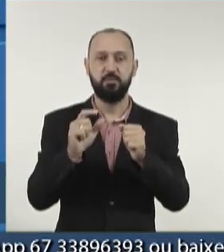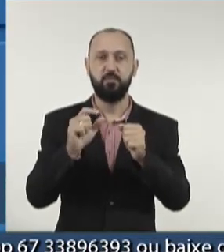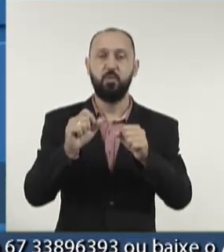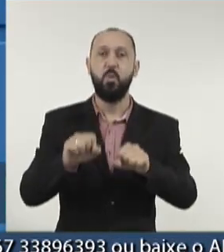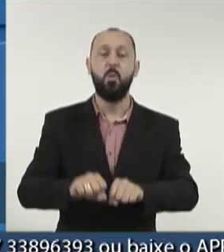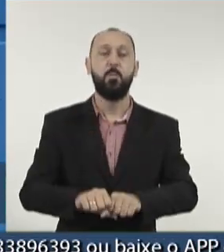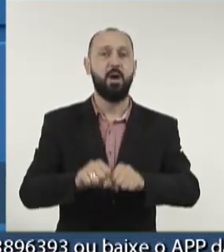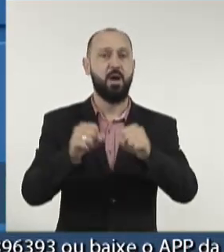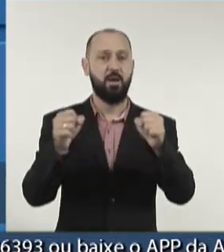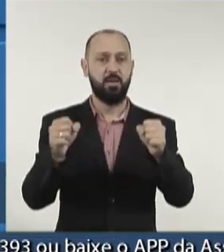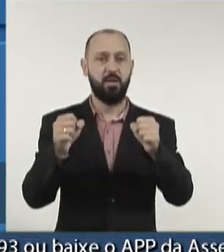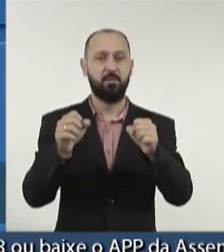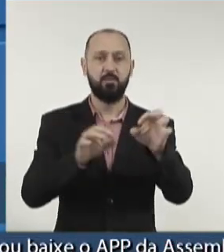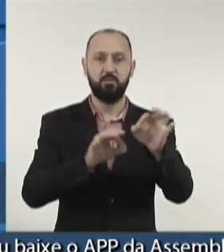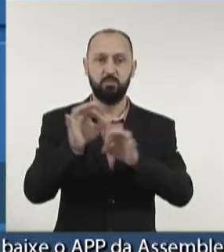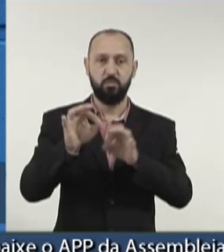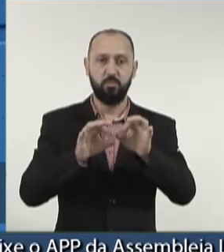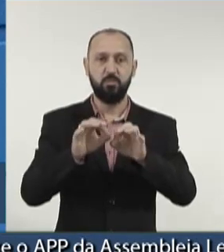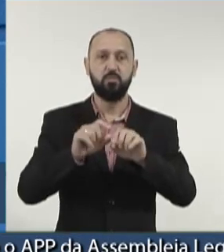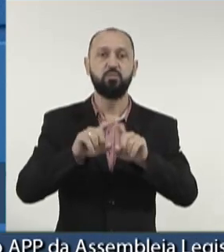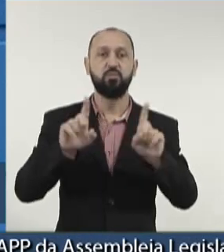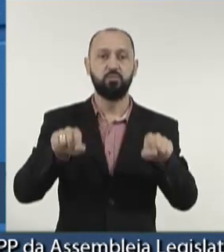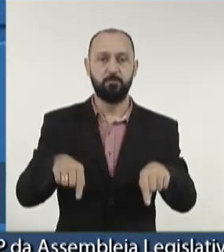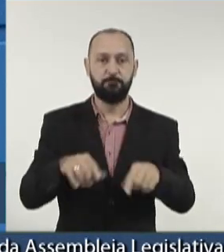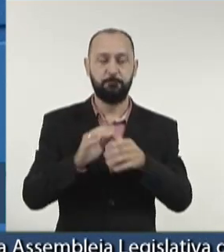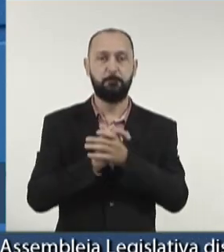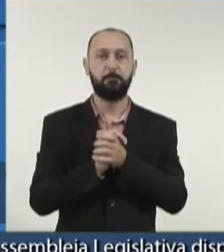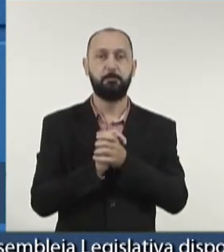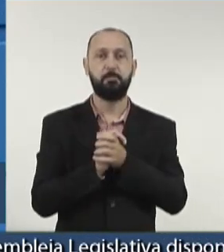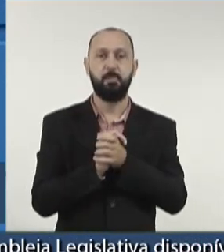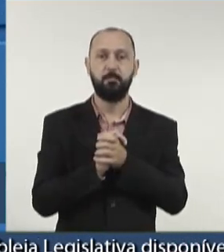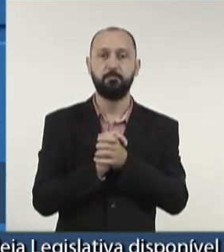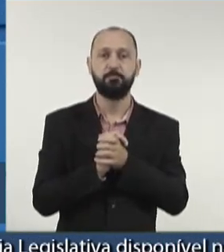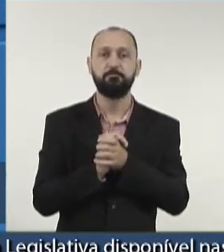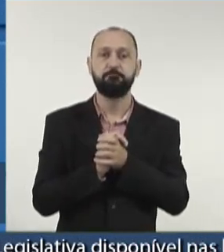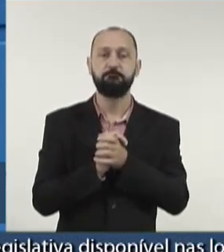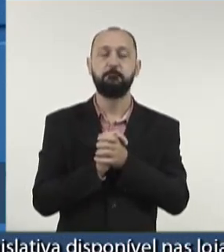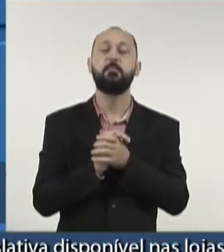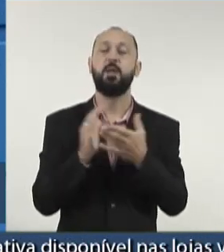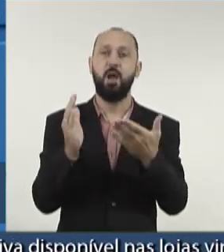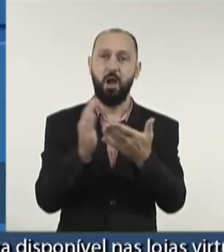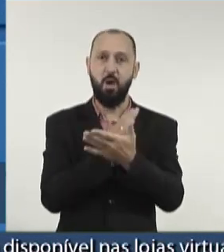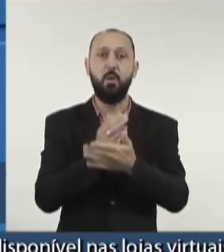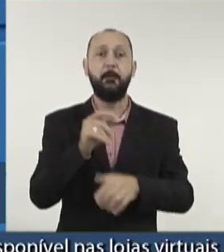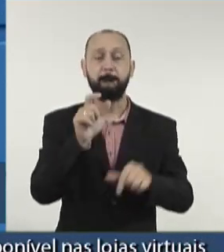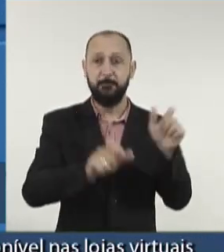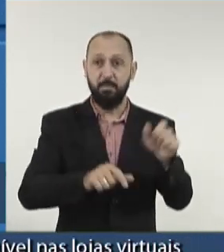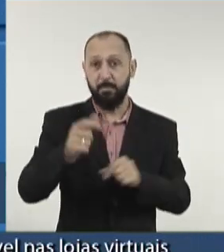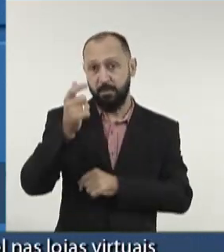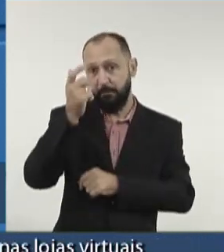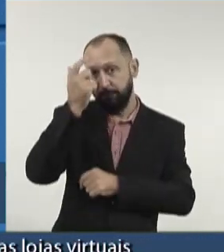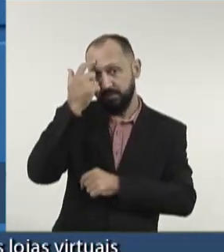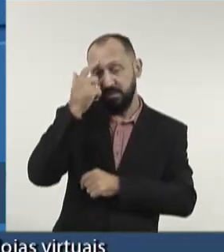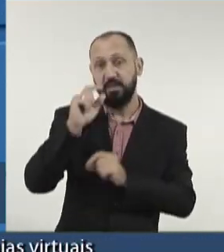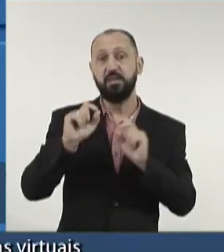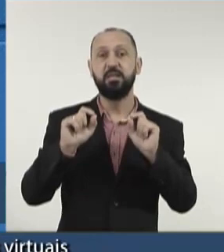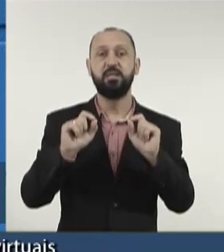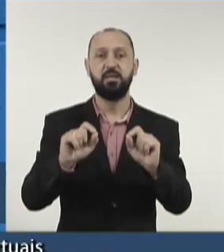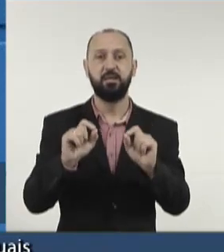estrago muito grande no plano de servidores. Veja bem, algumas pessoas podem achar